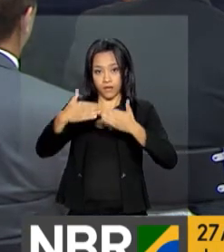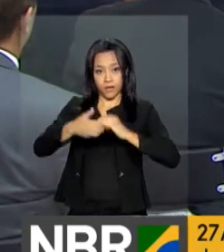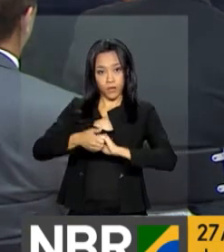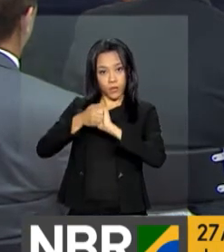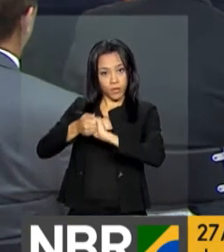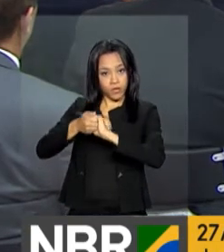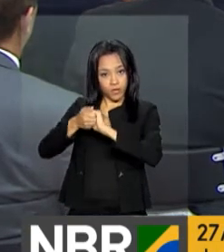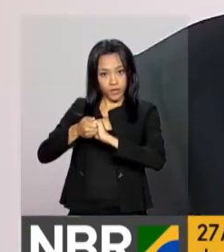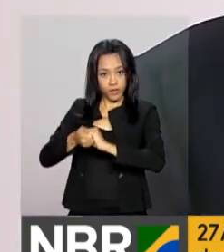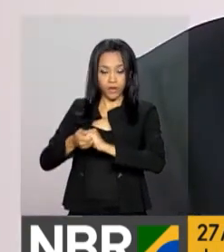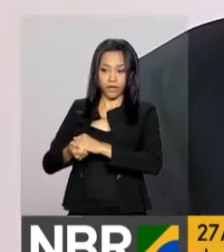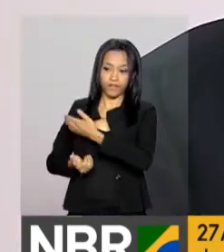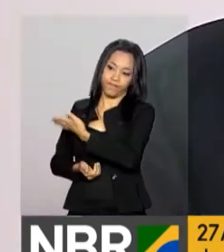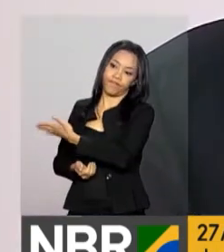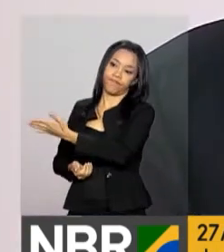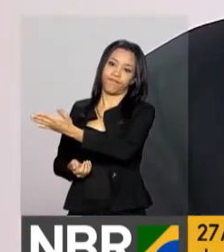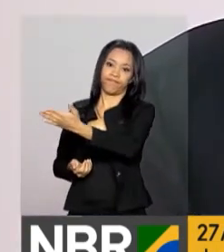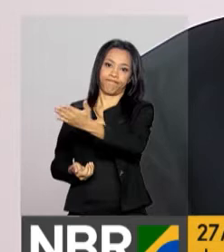os